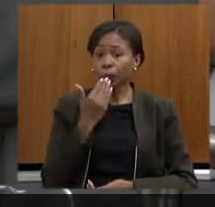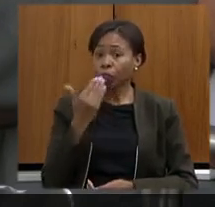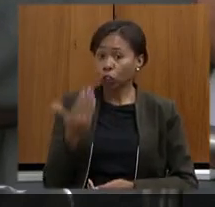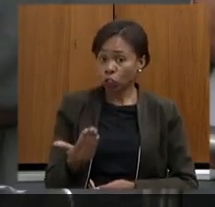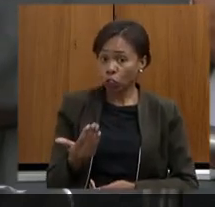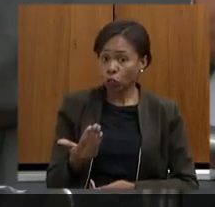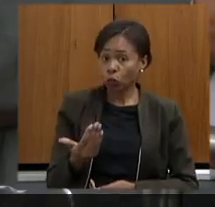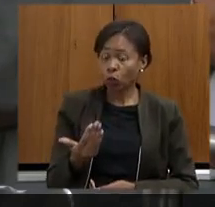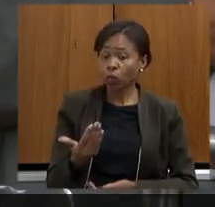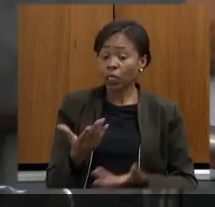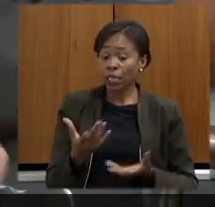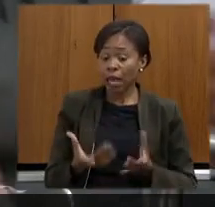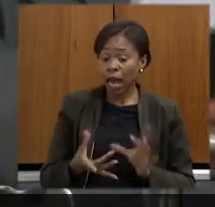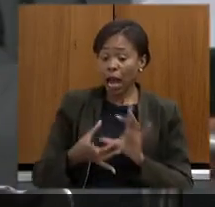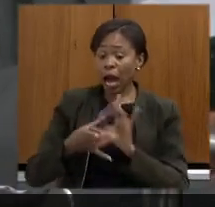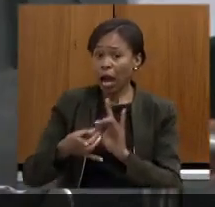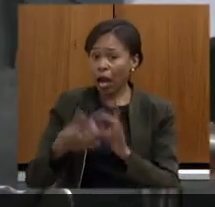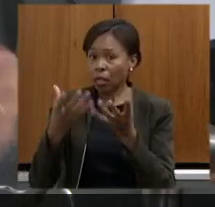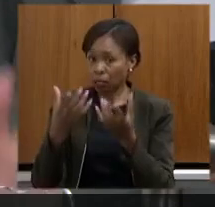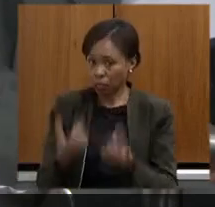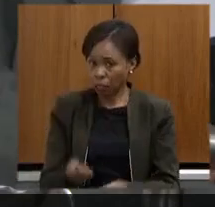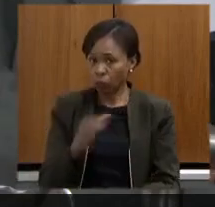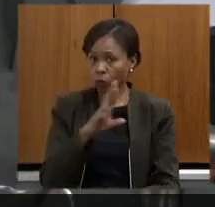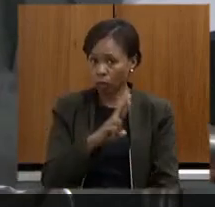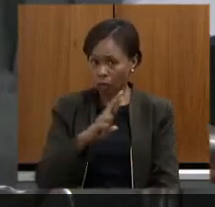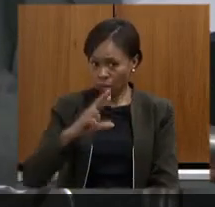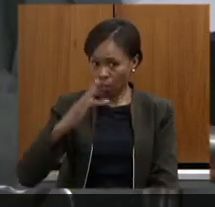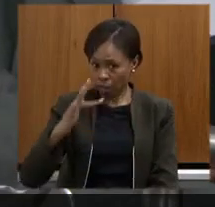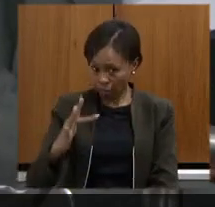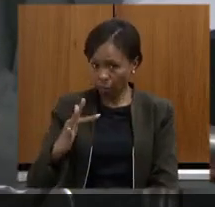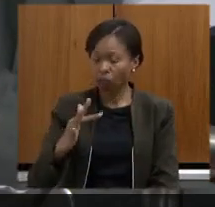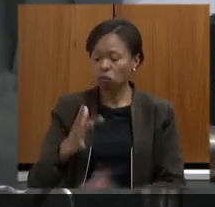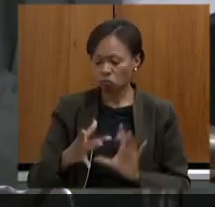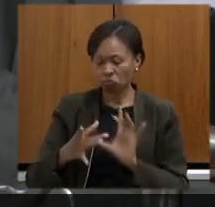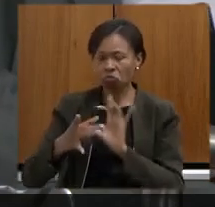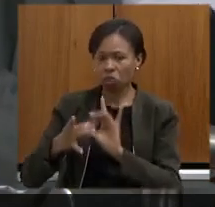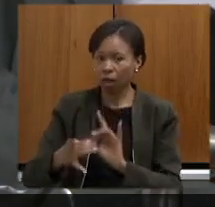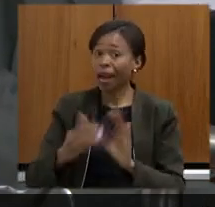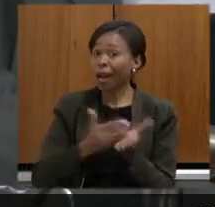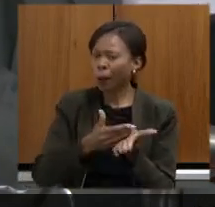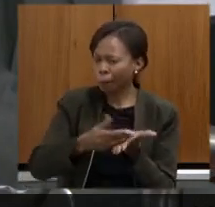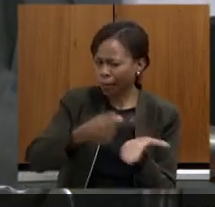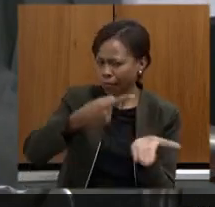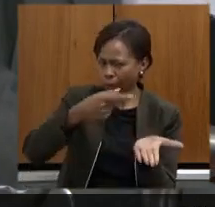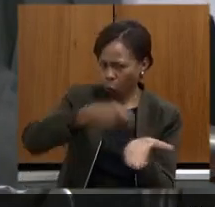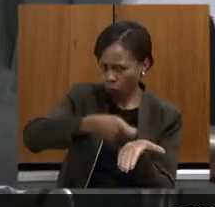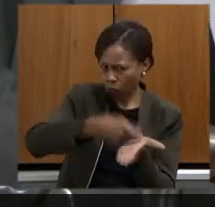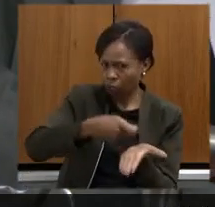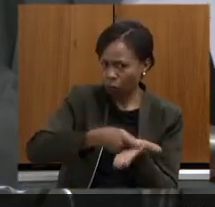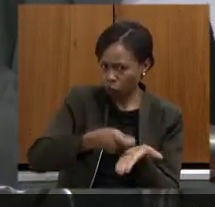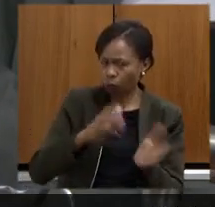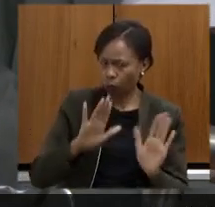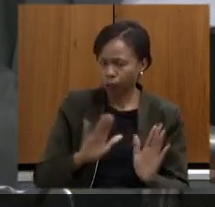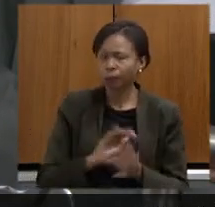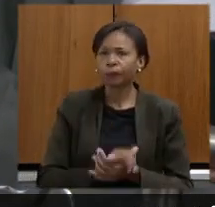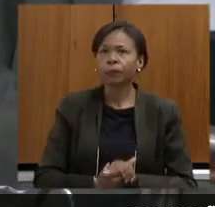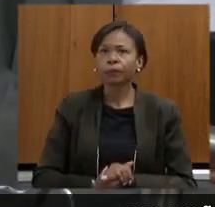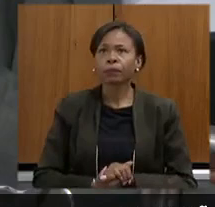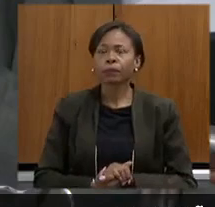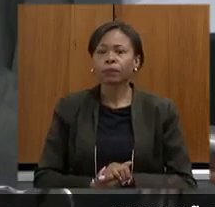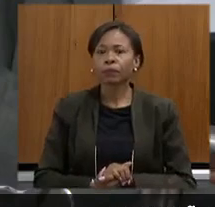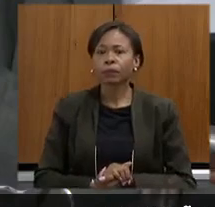adesão ao regime de recuperação fiscal E aí começam as vedações as obrigações as imposições a